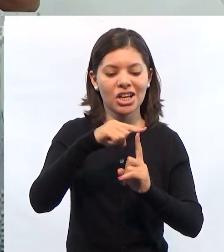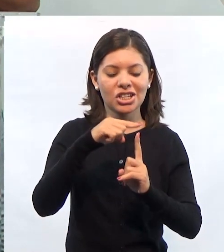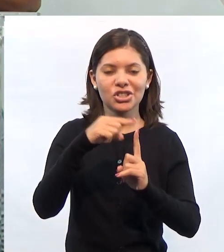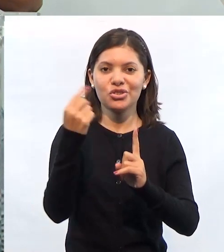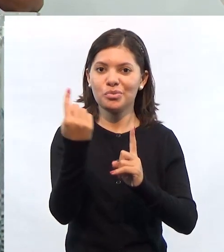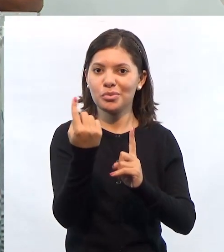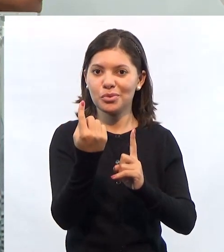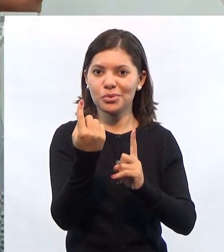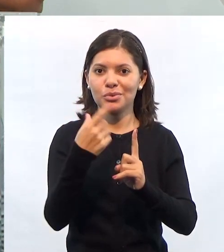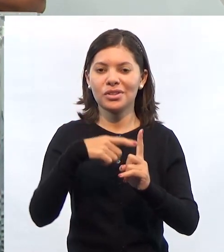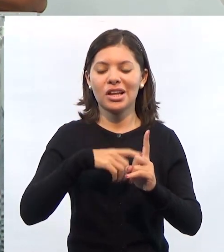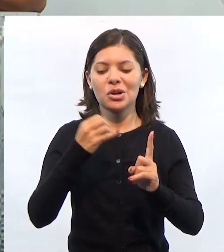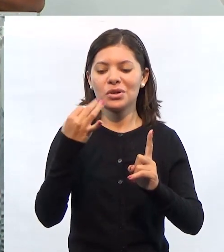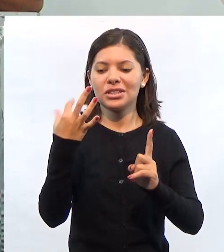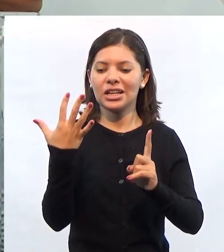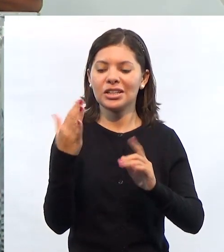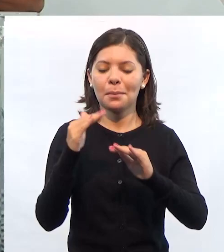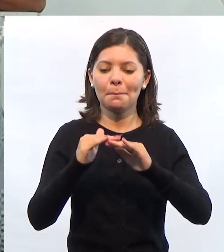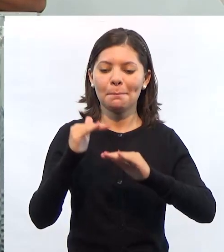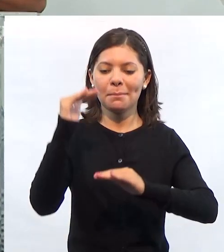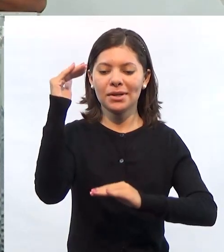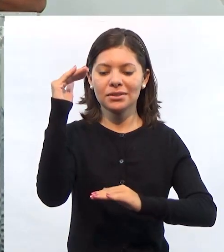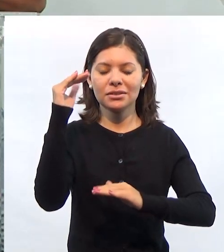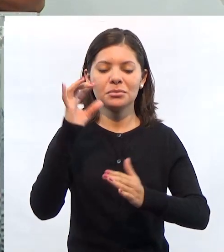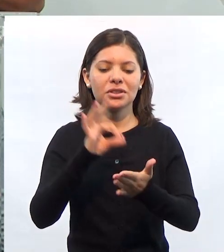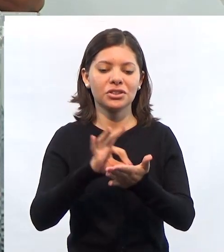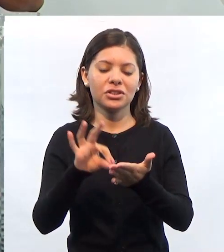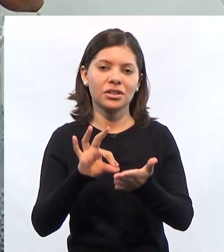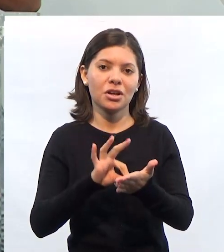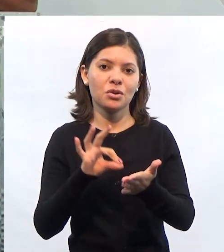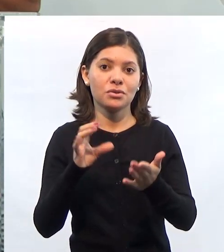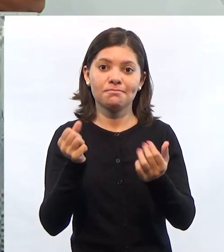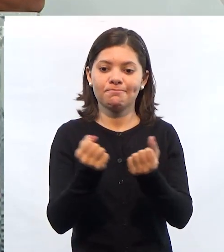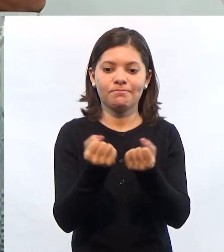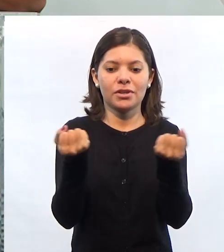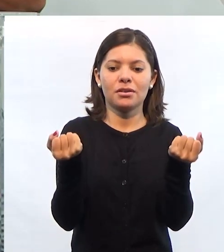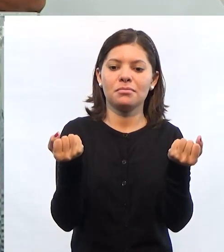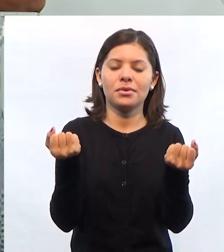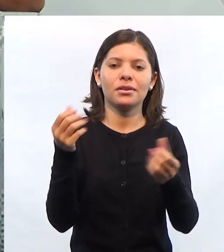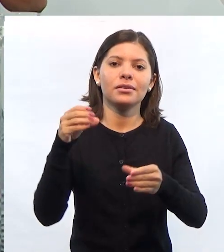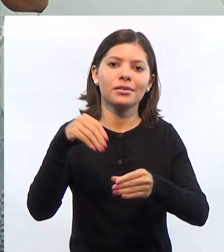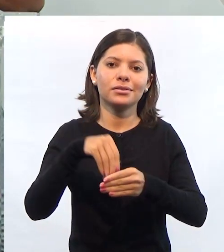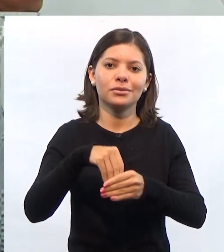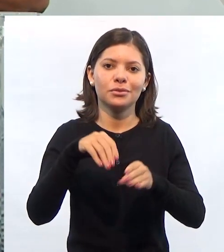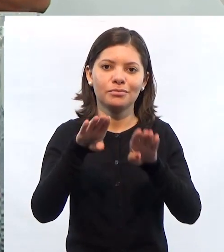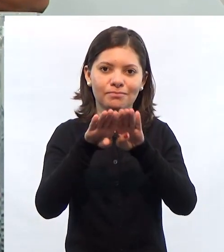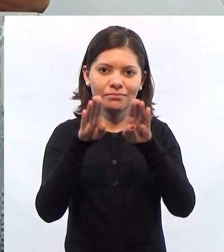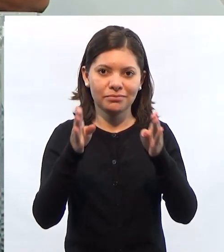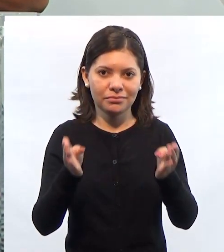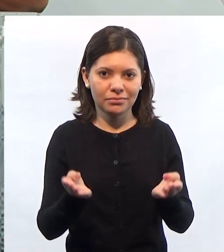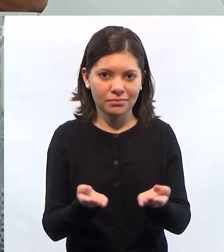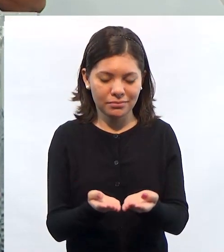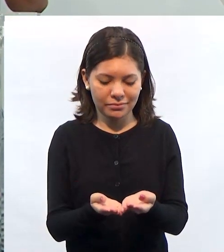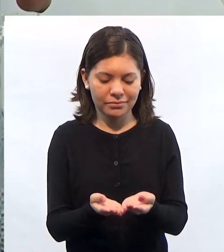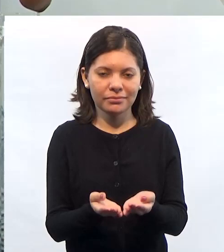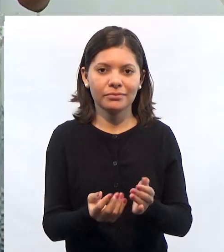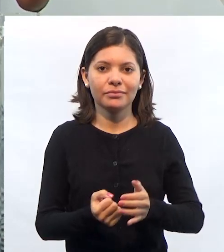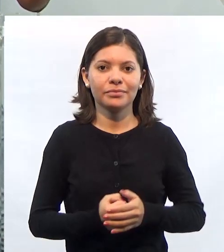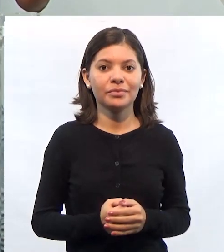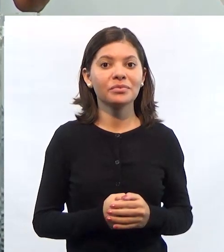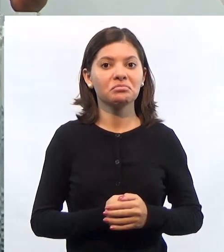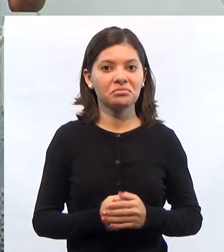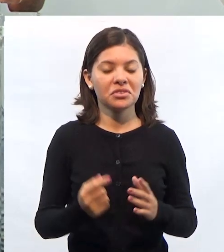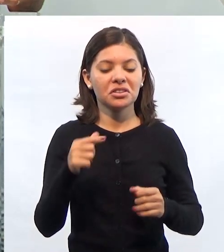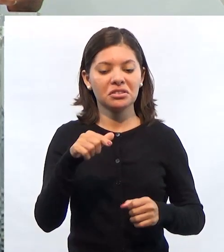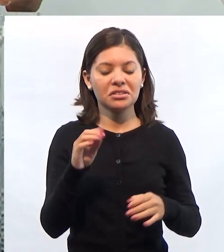um Esse pacote arroz tem uma quantidade máxima de grãos que pode ter quebrado dentro daquele pacote Então isso